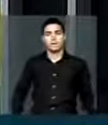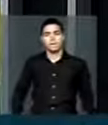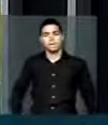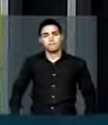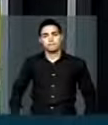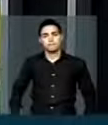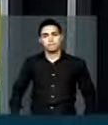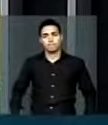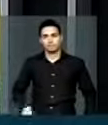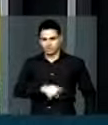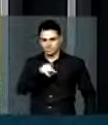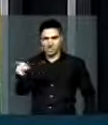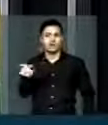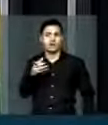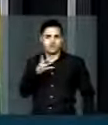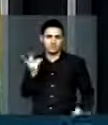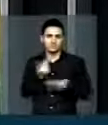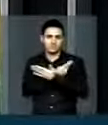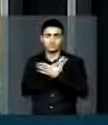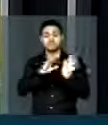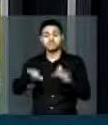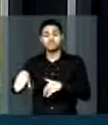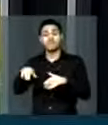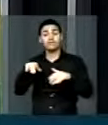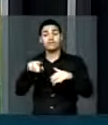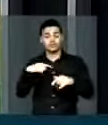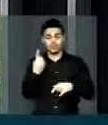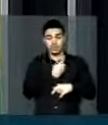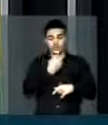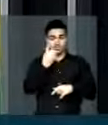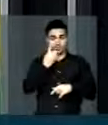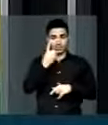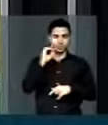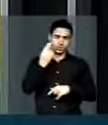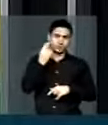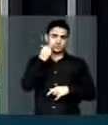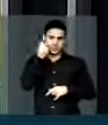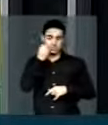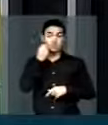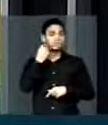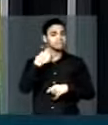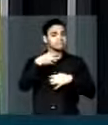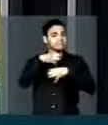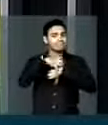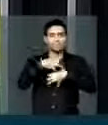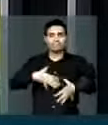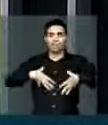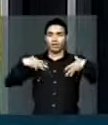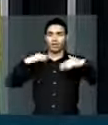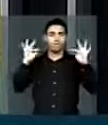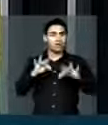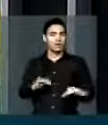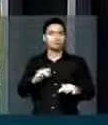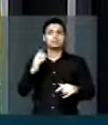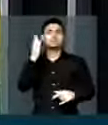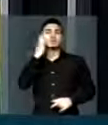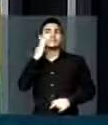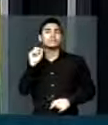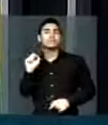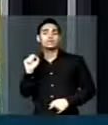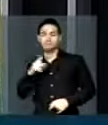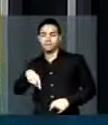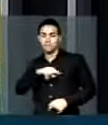por muitos aqui no Parlamento. Para nós, congressistas, é um orgulho muito grande saber que a nossa Polícia